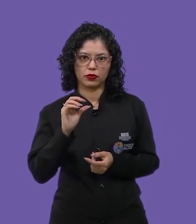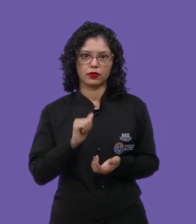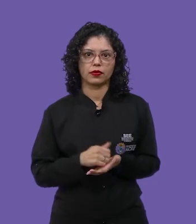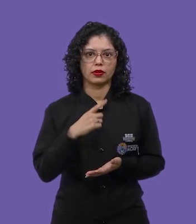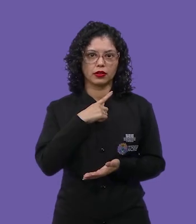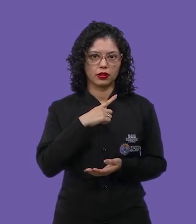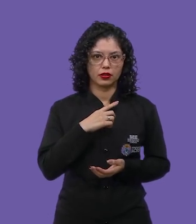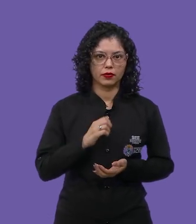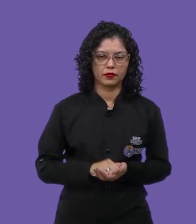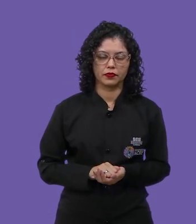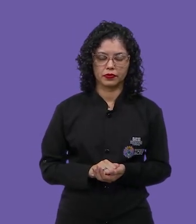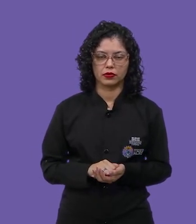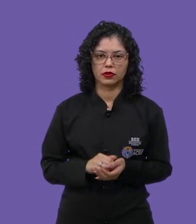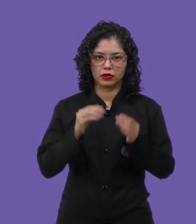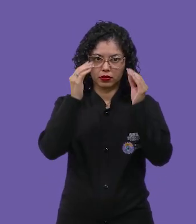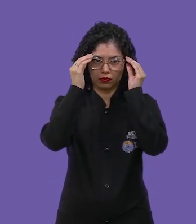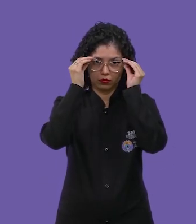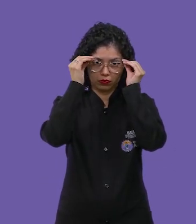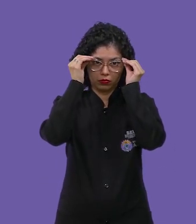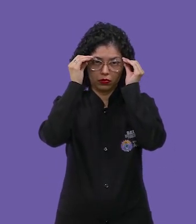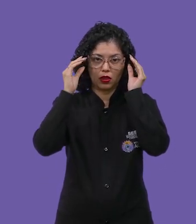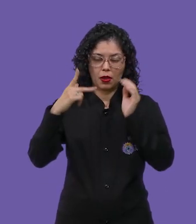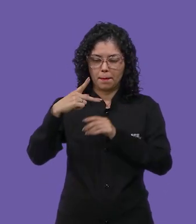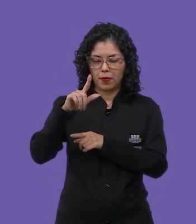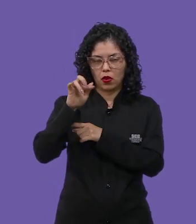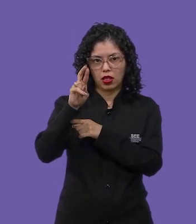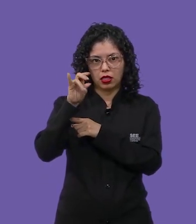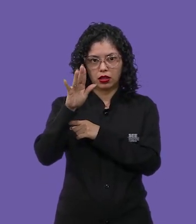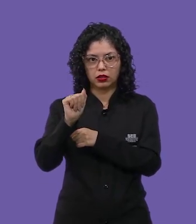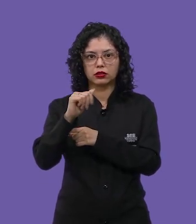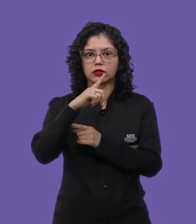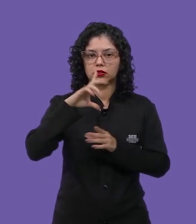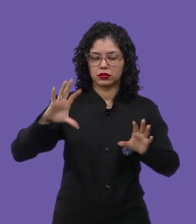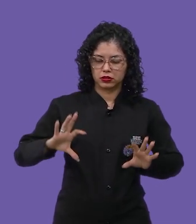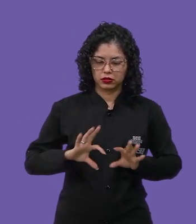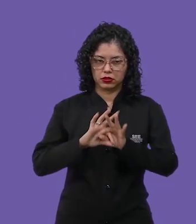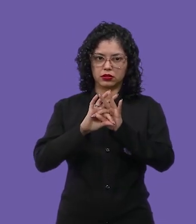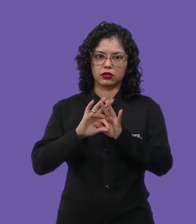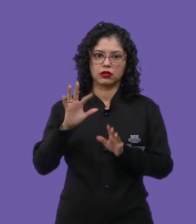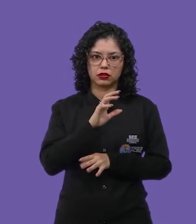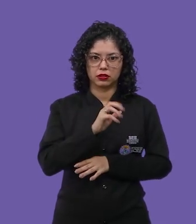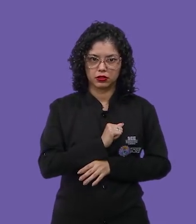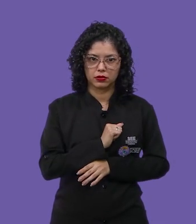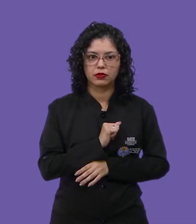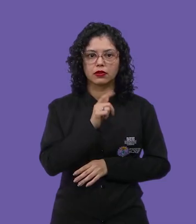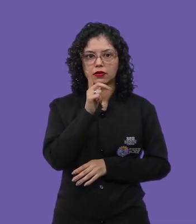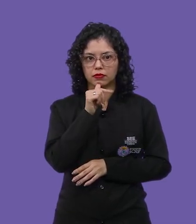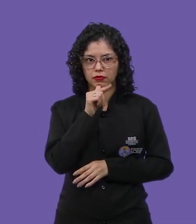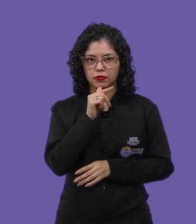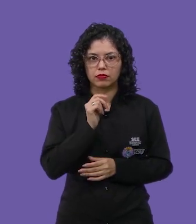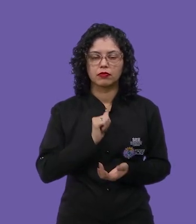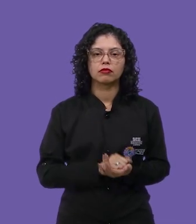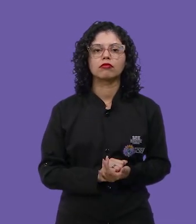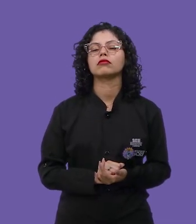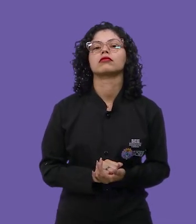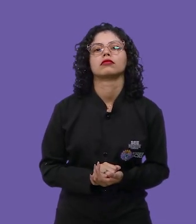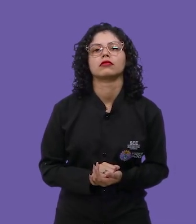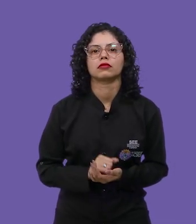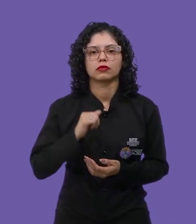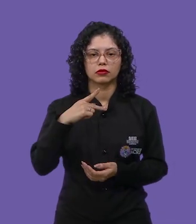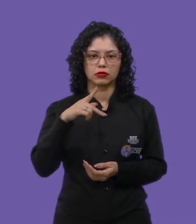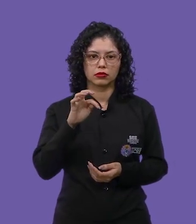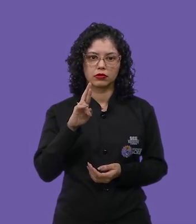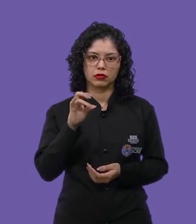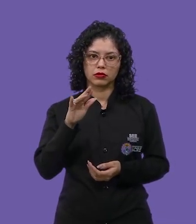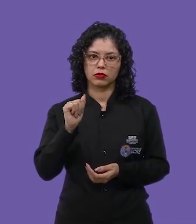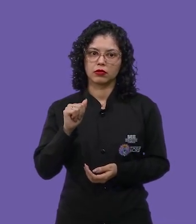uma cabeça que a gente chama de polar, que é hidrofílica, ela ama a água. Então, aqui, ó, é a parte polar, né,